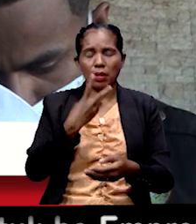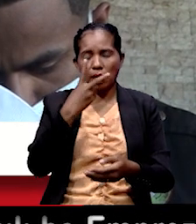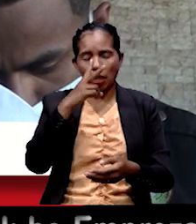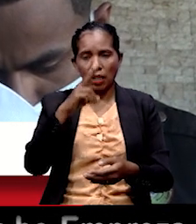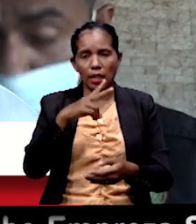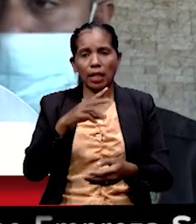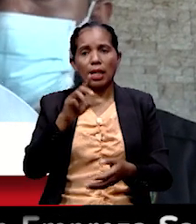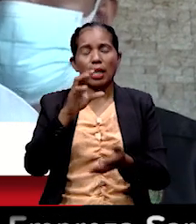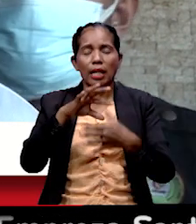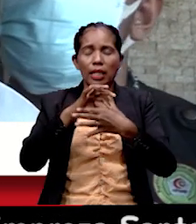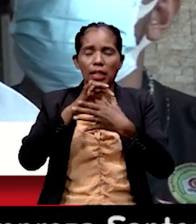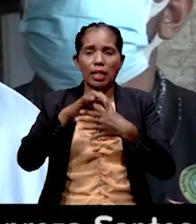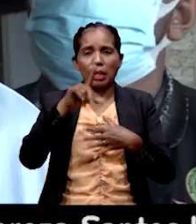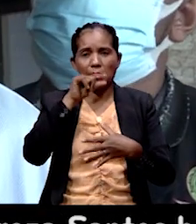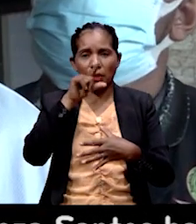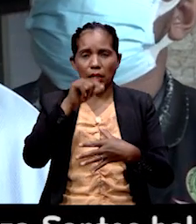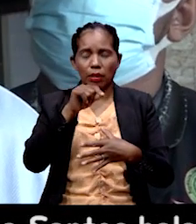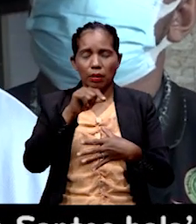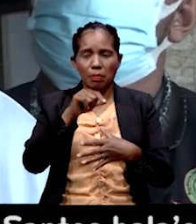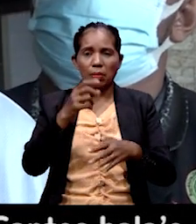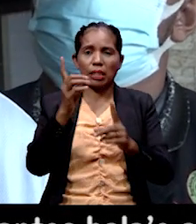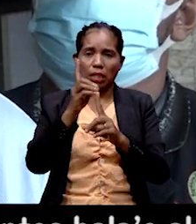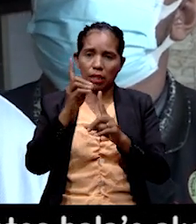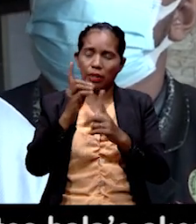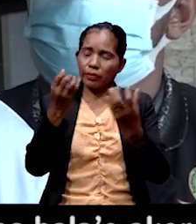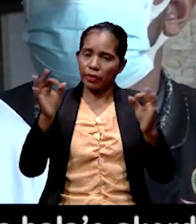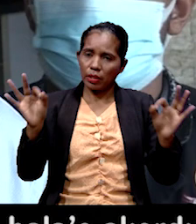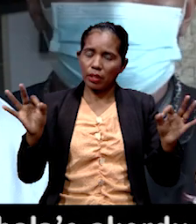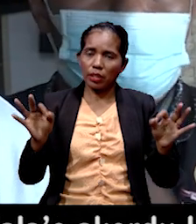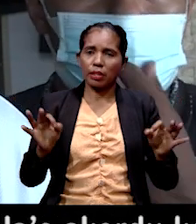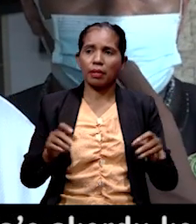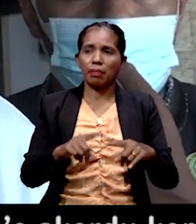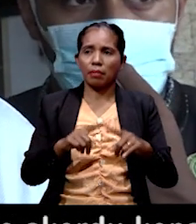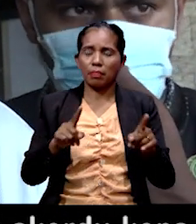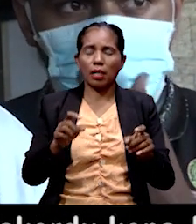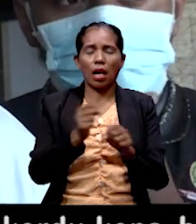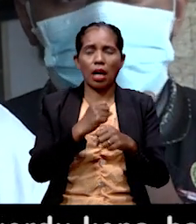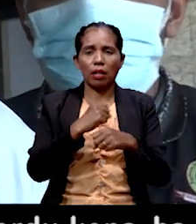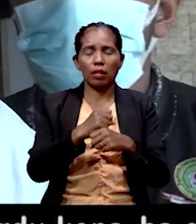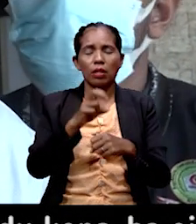maka nia liu prazona, mai ve nia produção ia 2000